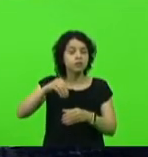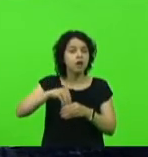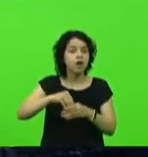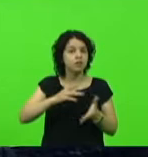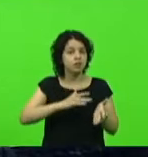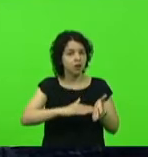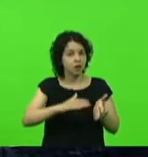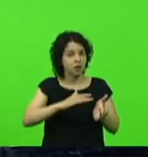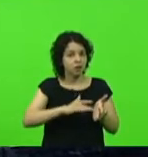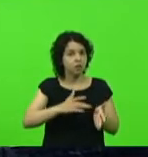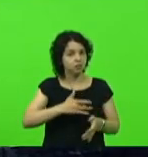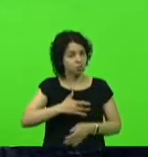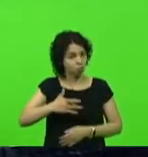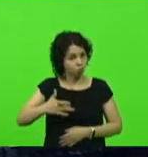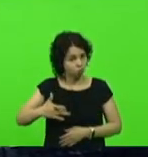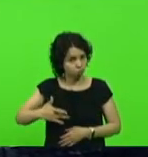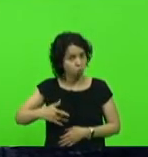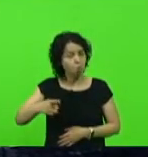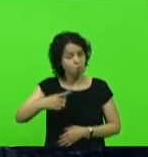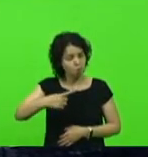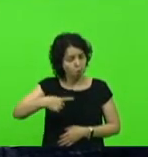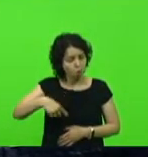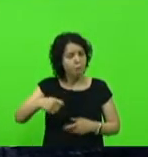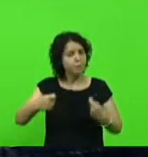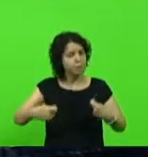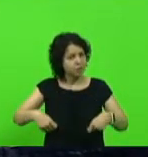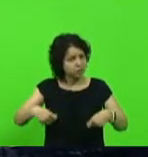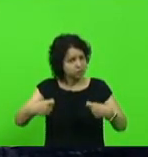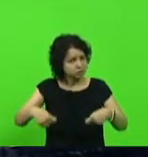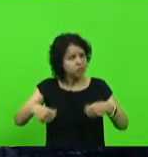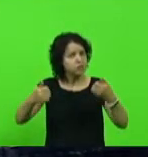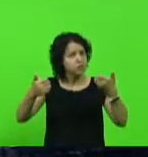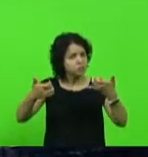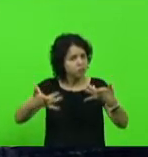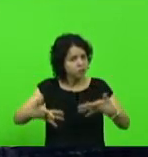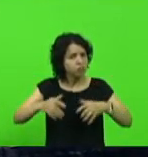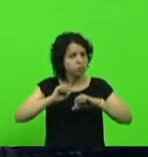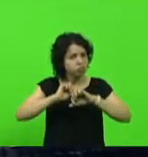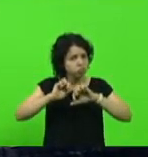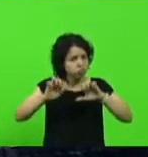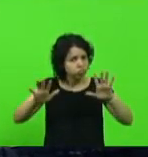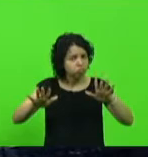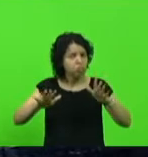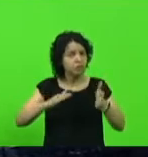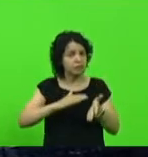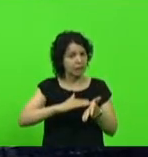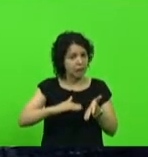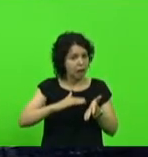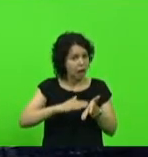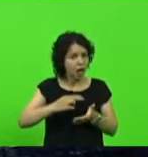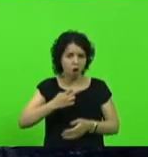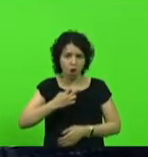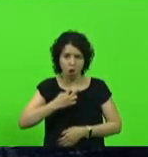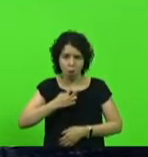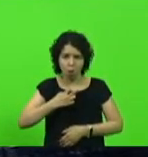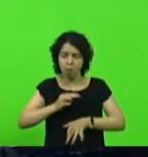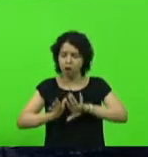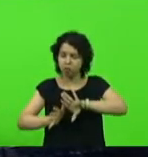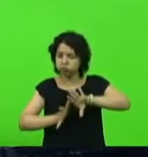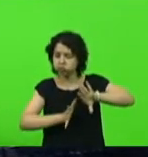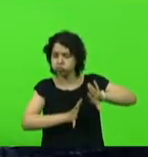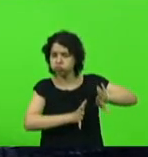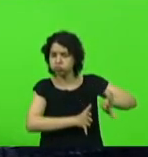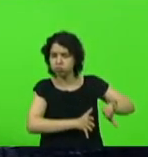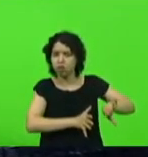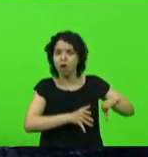Saúde. Nós precisamos esclarecer isso. Santa Catarina não pode virar essa página sem ter